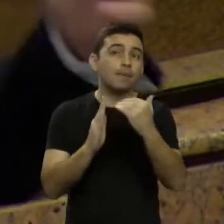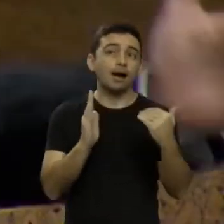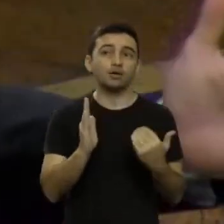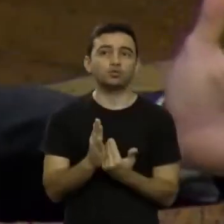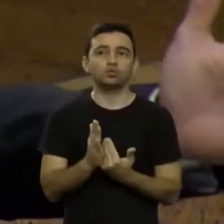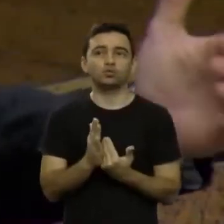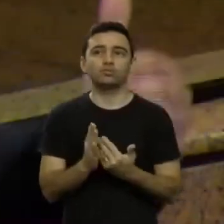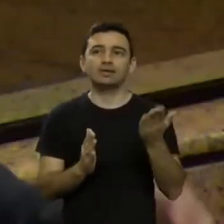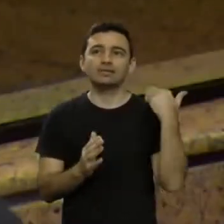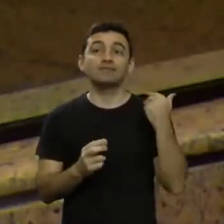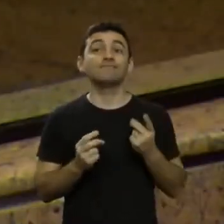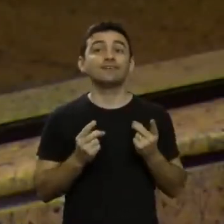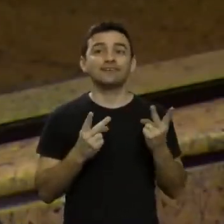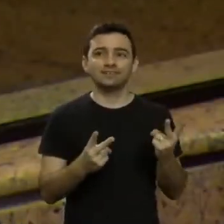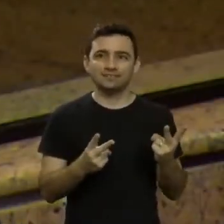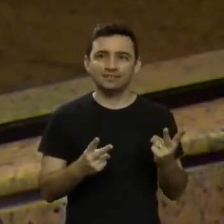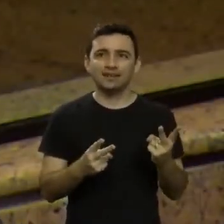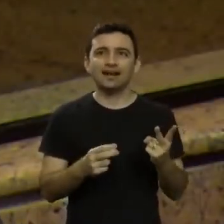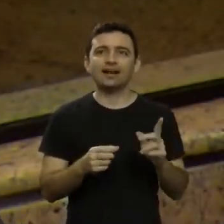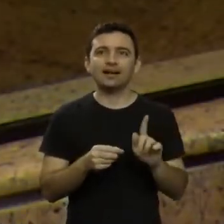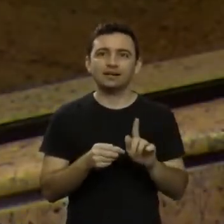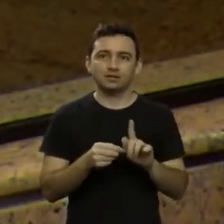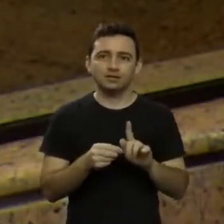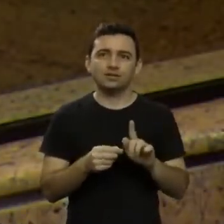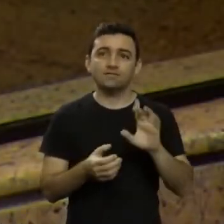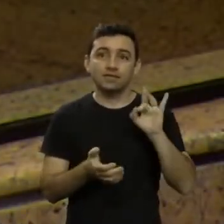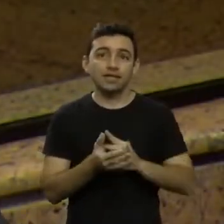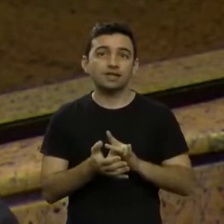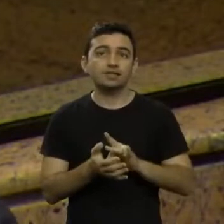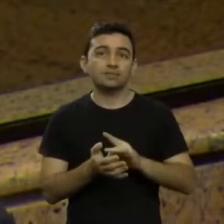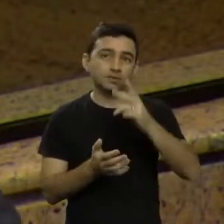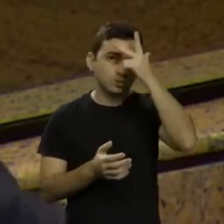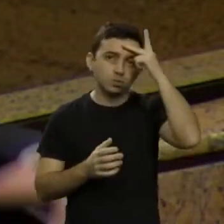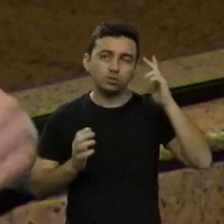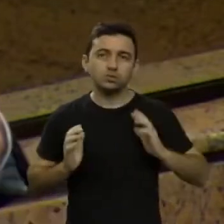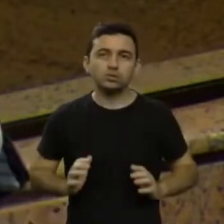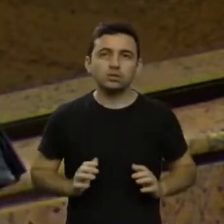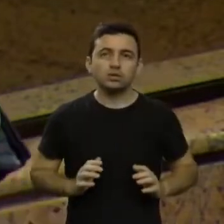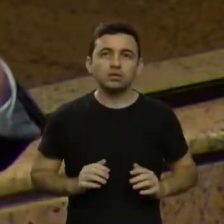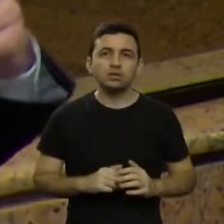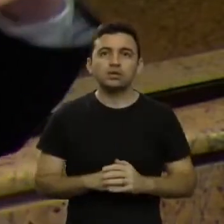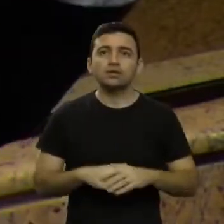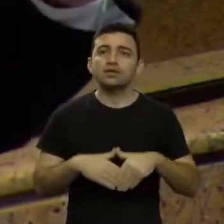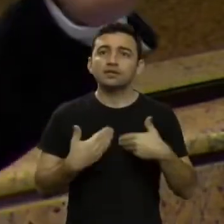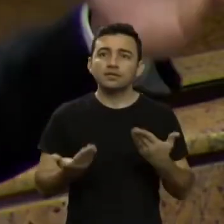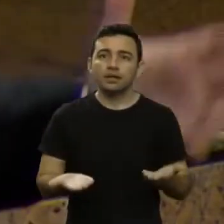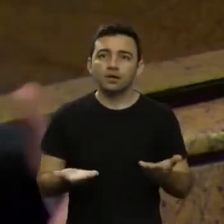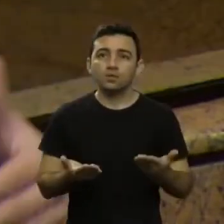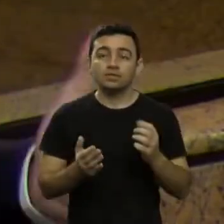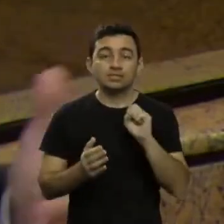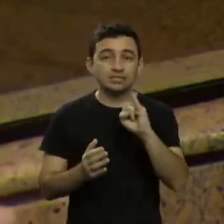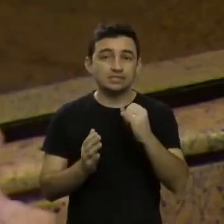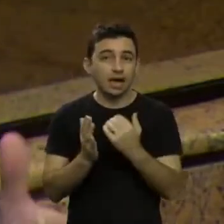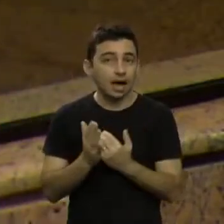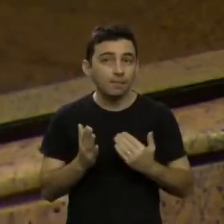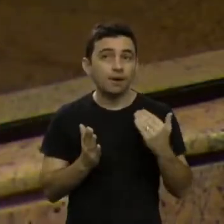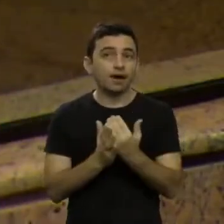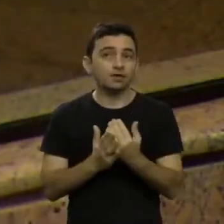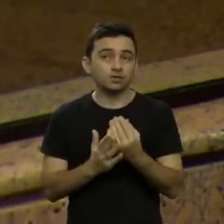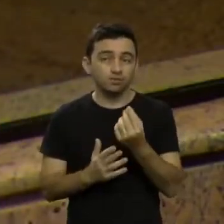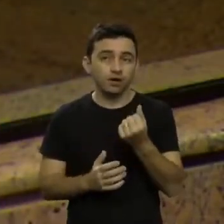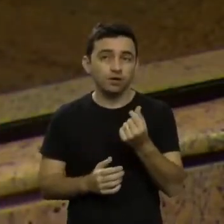era vendido a gasolina de fato ao consumidor. Sendo assim, tudo que era acima do preço